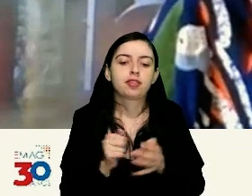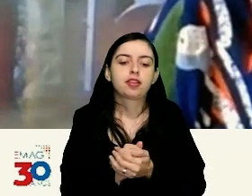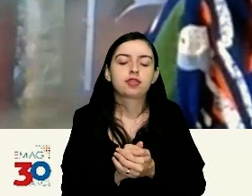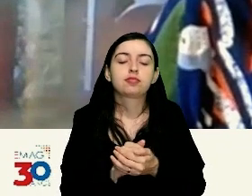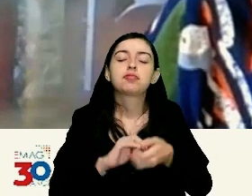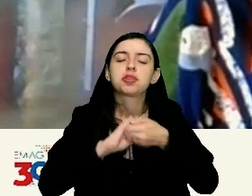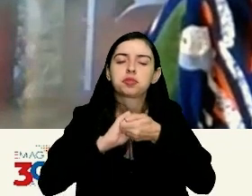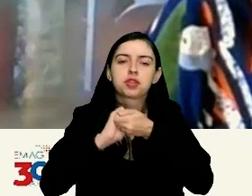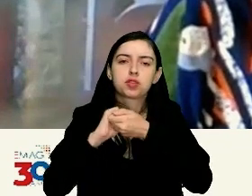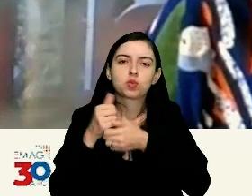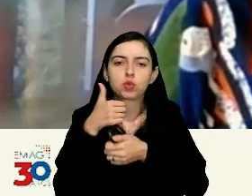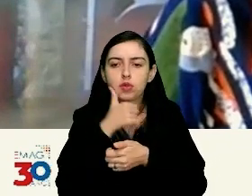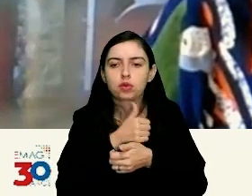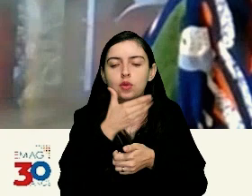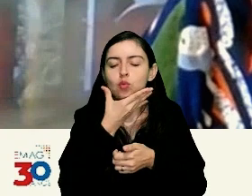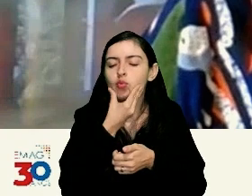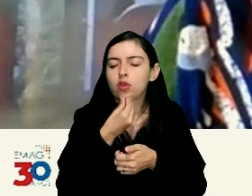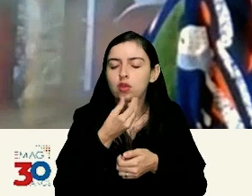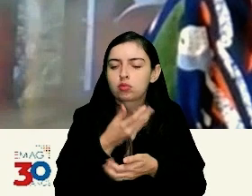novamente, né?